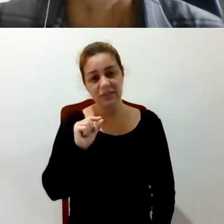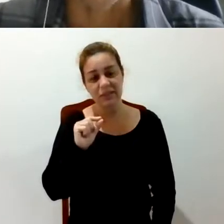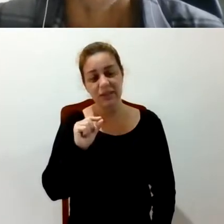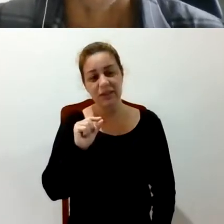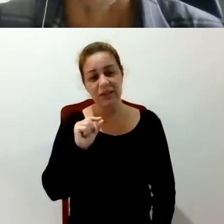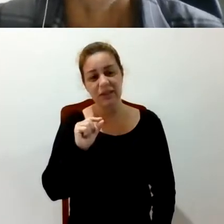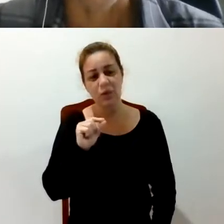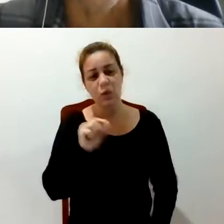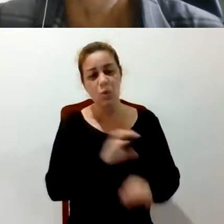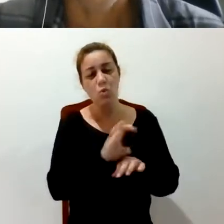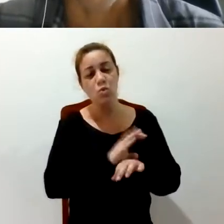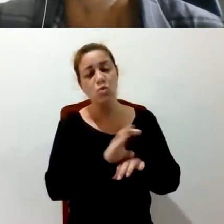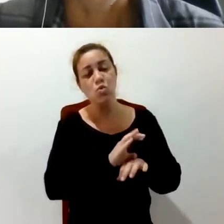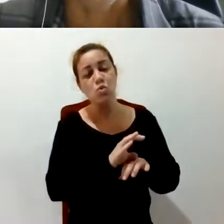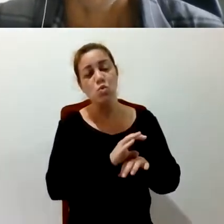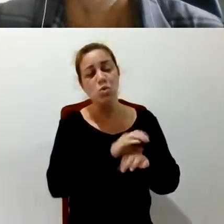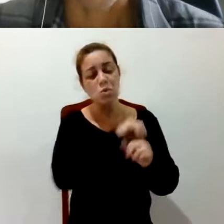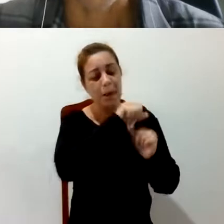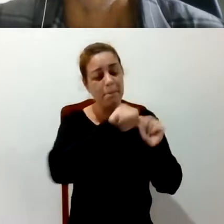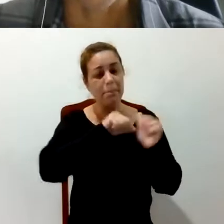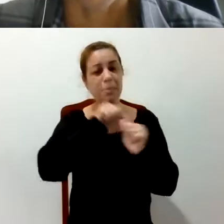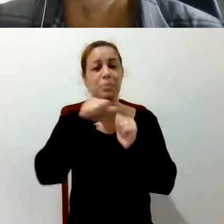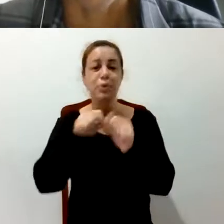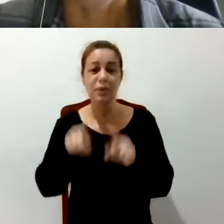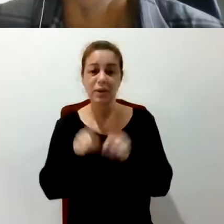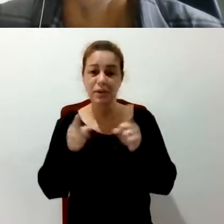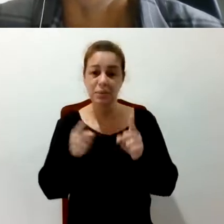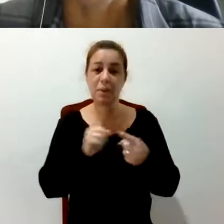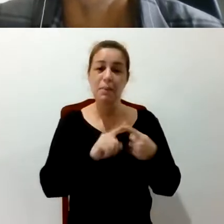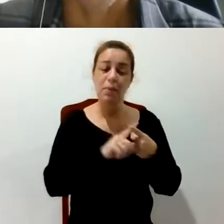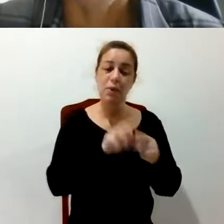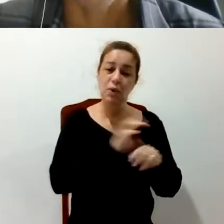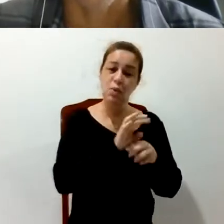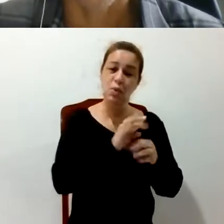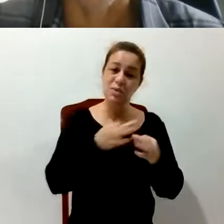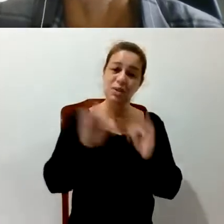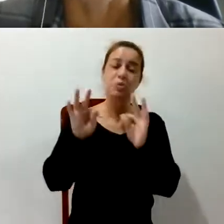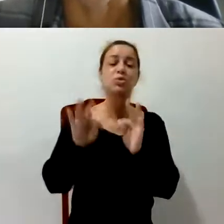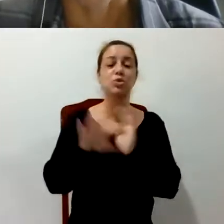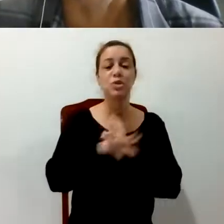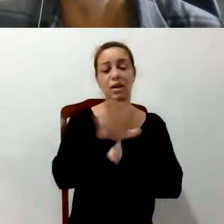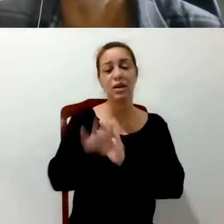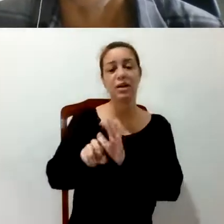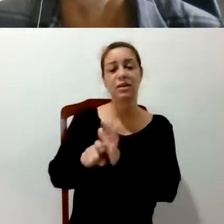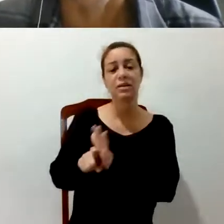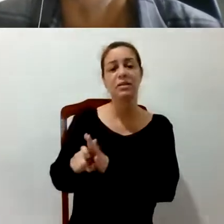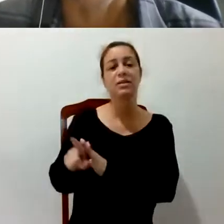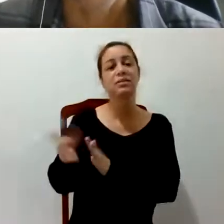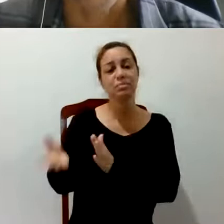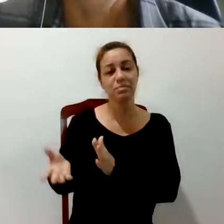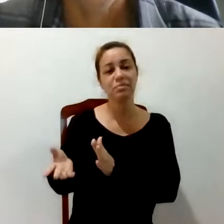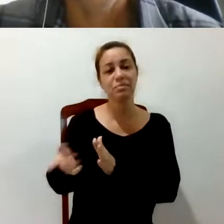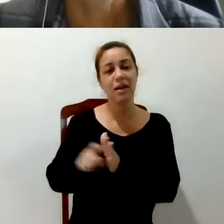nesses cursos, né? Por exemplo, é um curso que está falando de tecnologia na agropecuária, então envolve muita informática, com certeza, imagino,